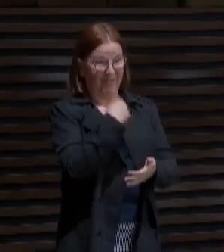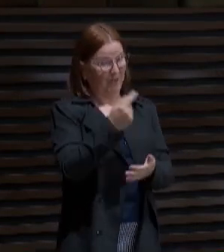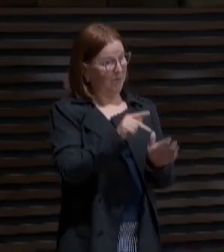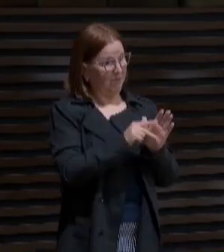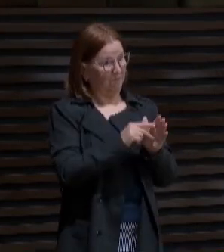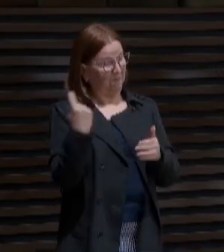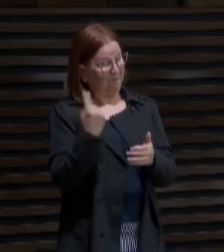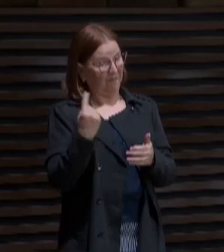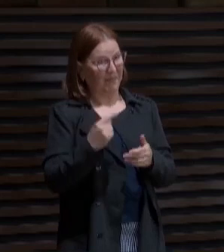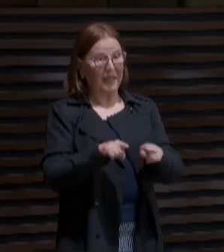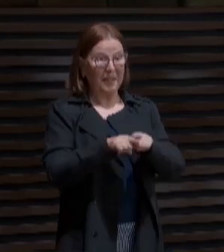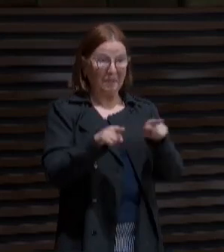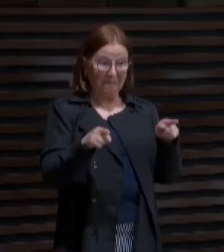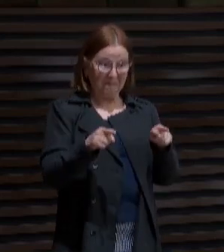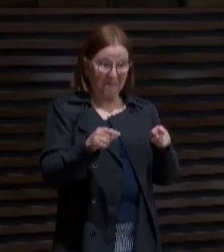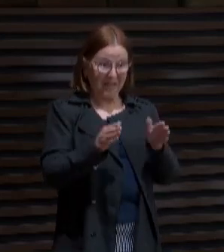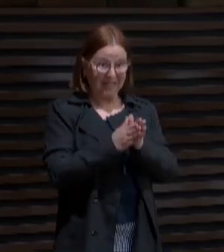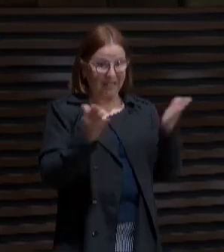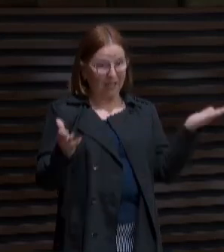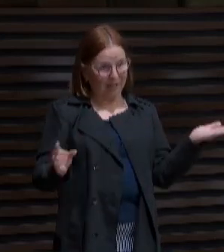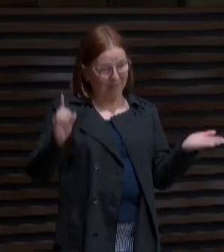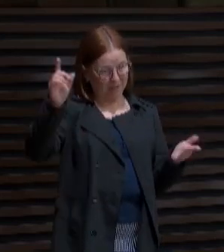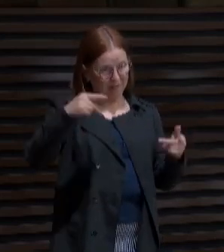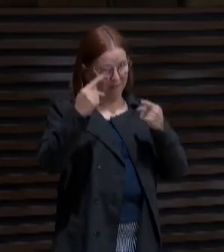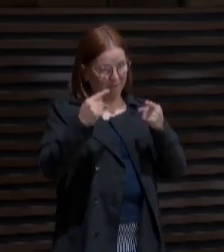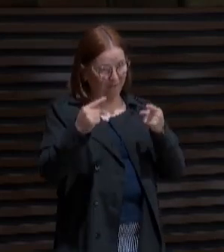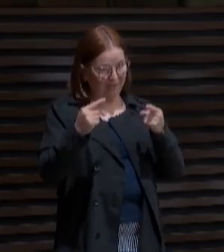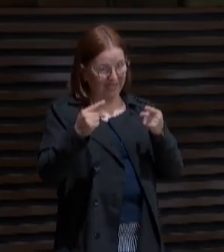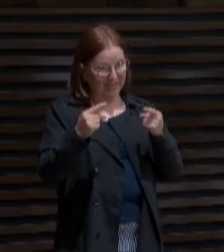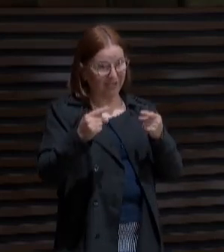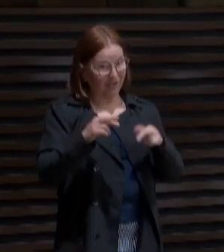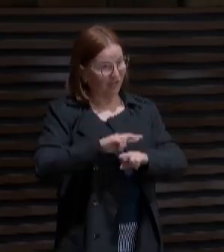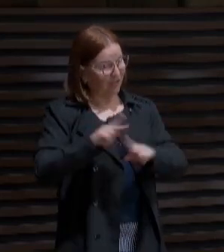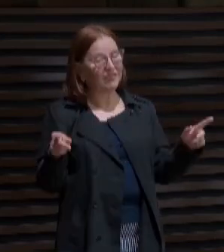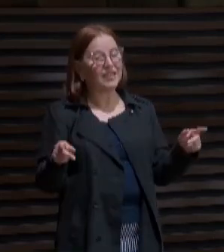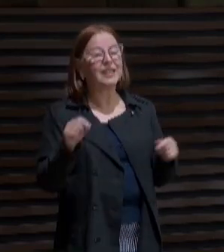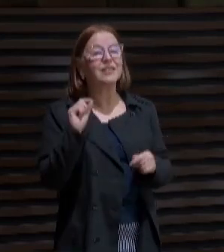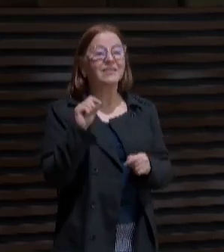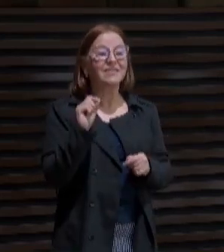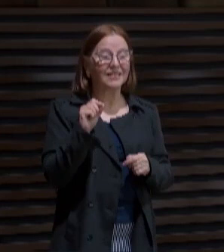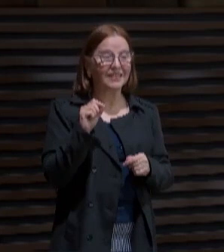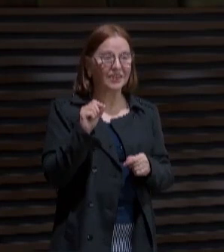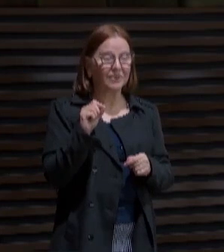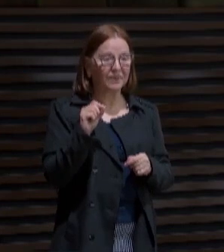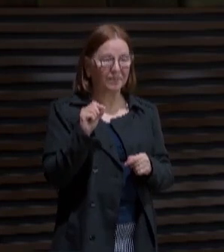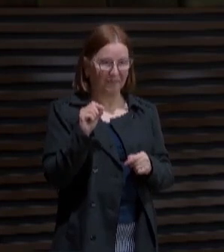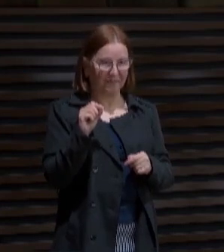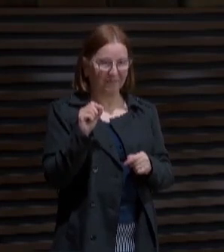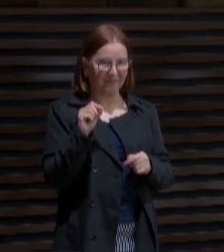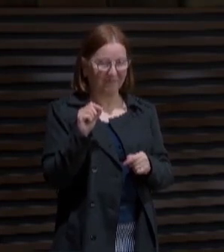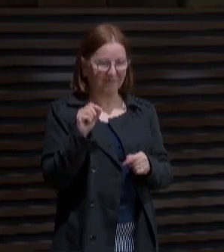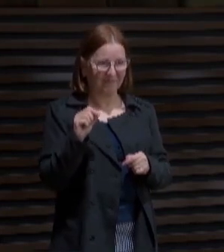Bíblia diz uma coisa completamente diferente. O que a Bíblia vai dizer? Que o resultado